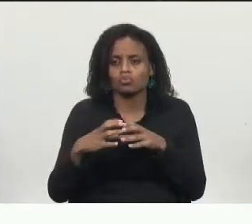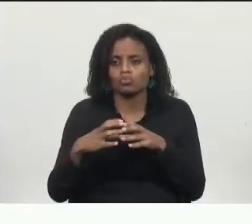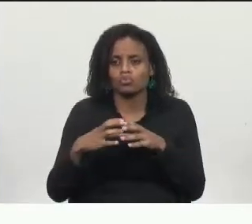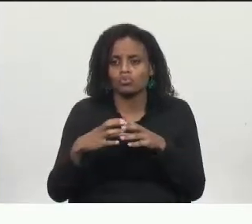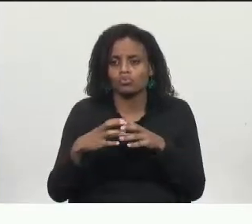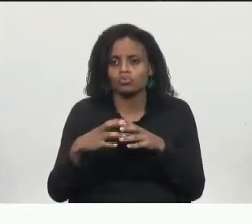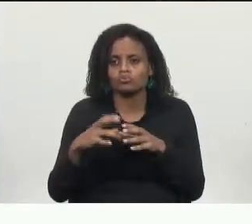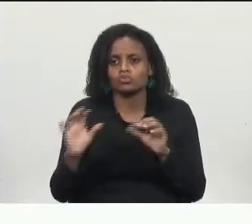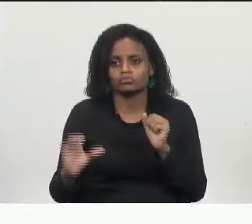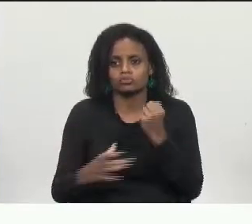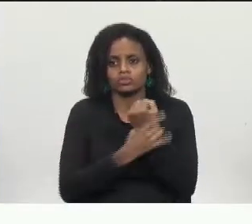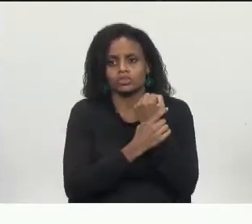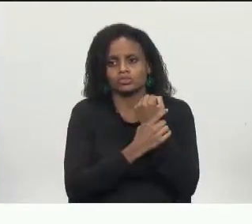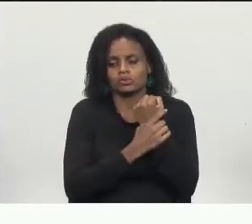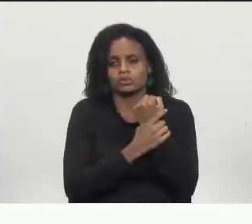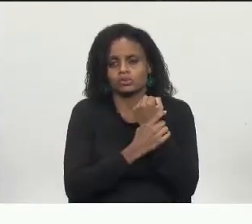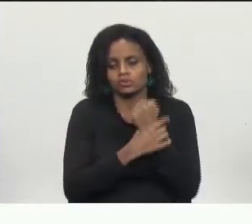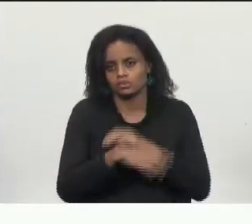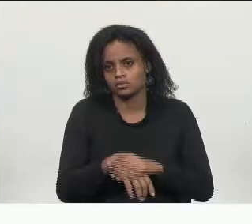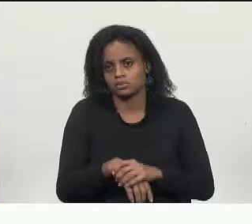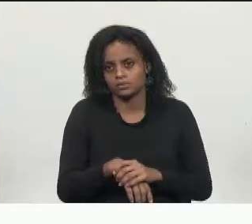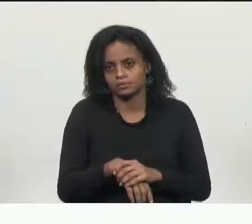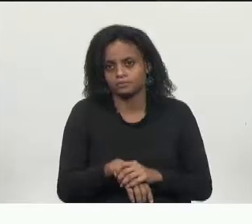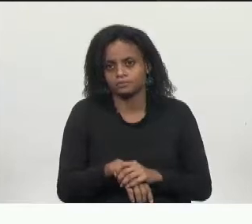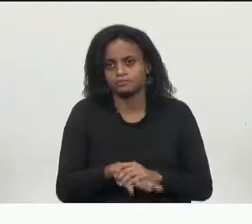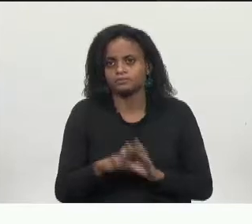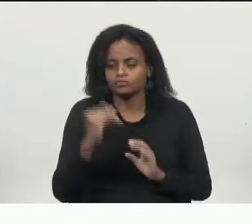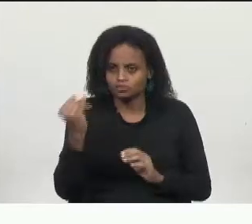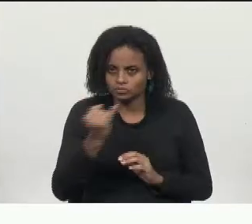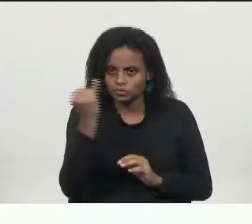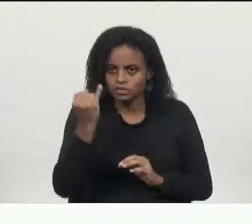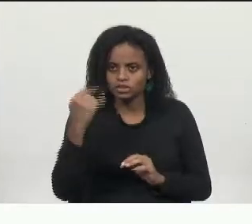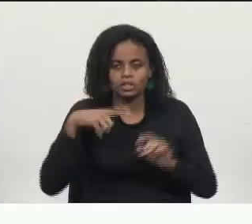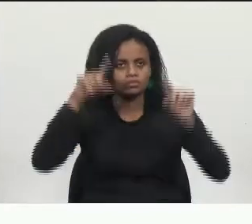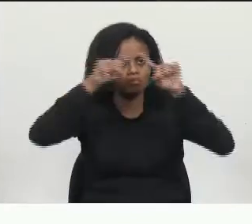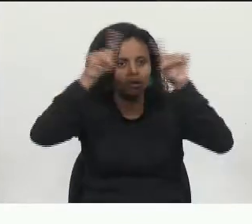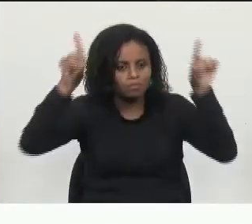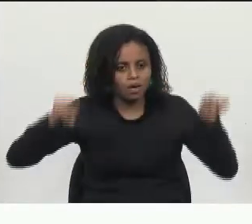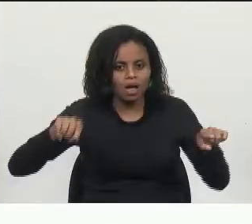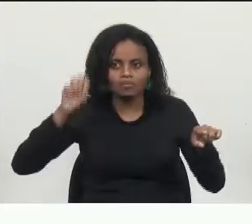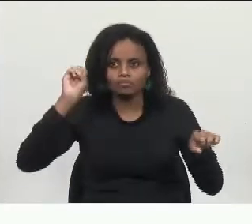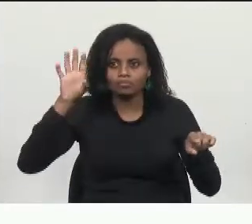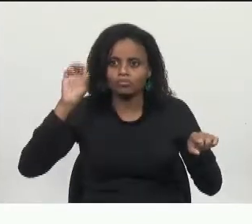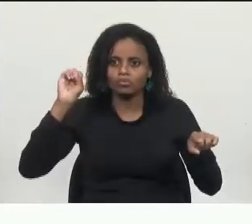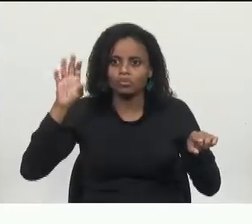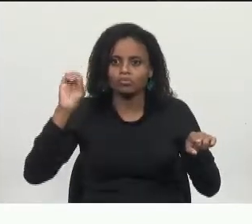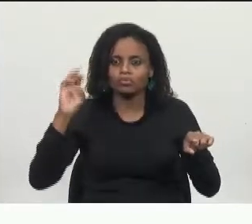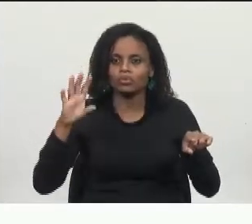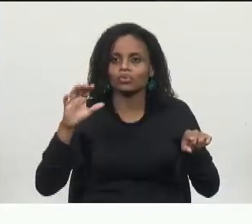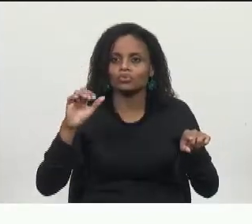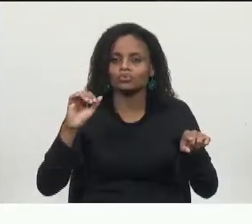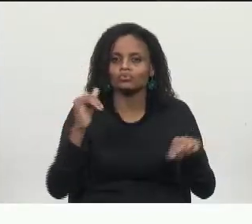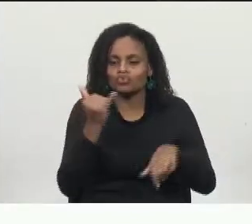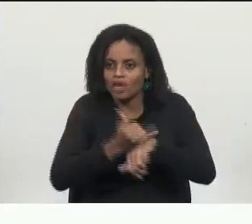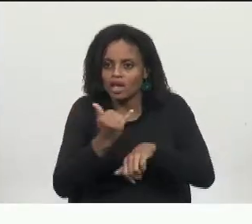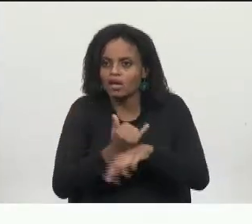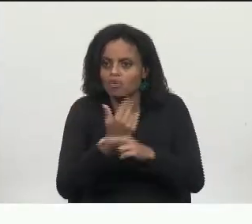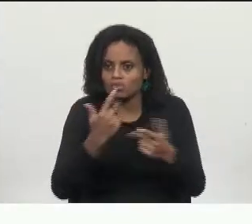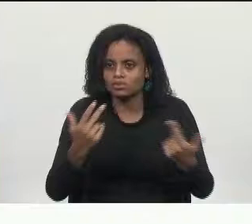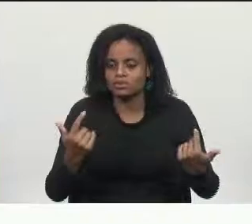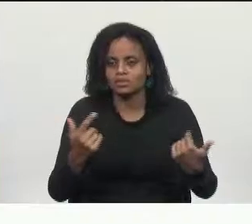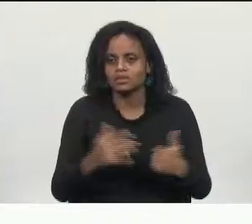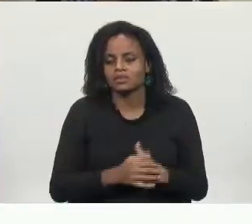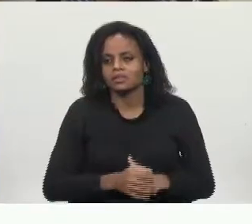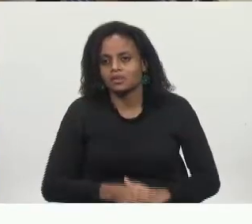mas teria que ter os portais de segurança funcionando plenamente, teria que ter um local de acautelamento. Você fala